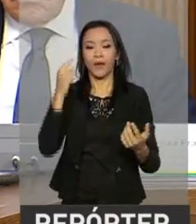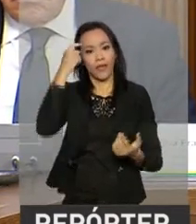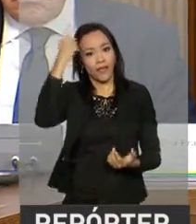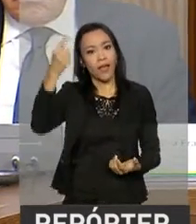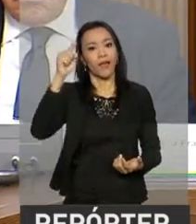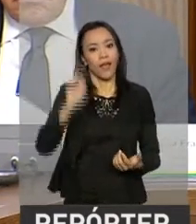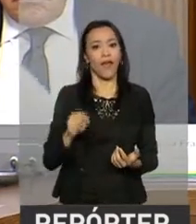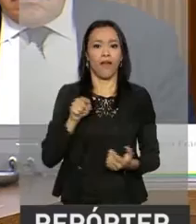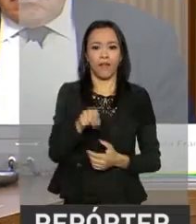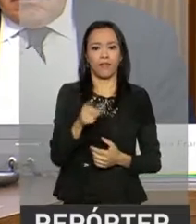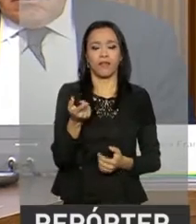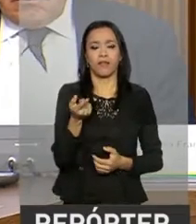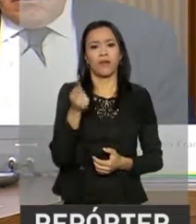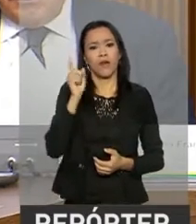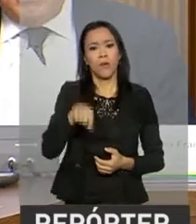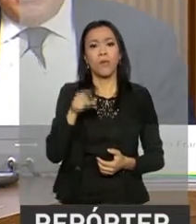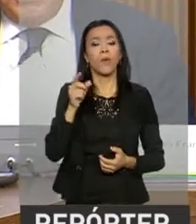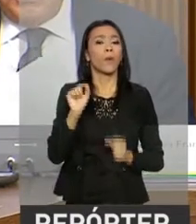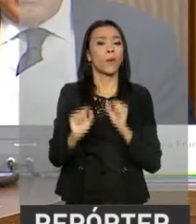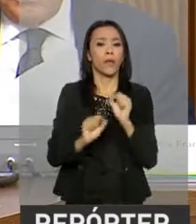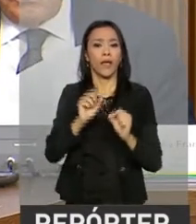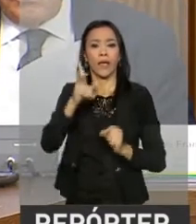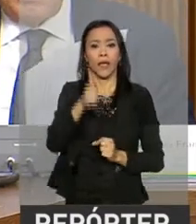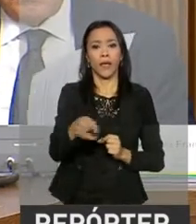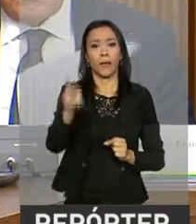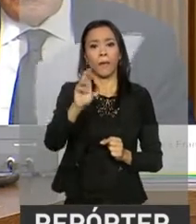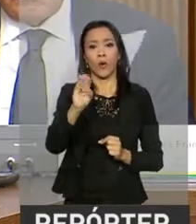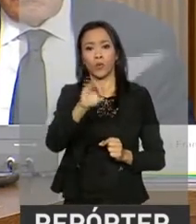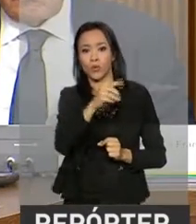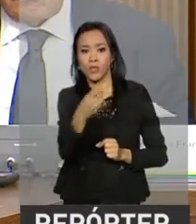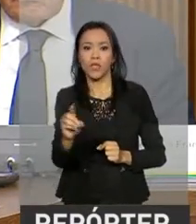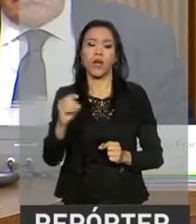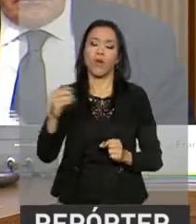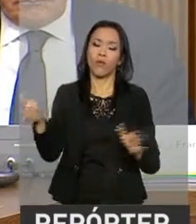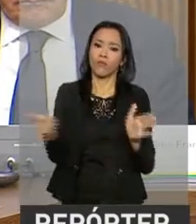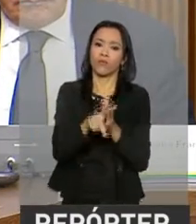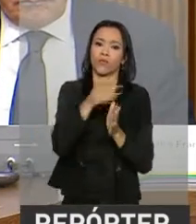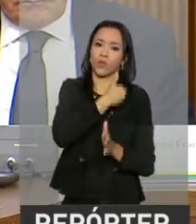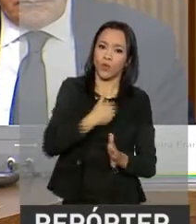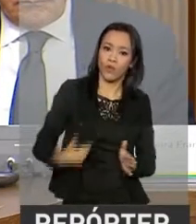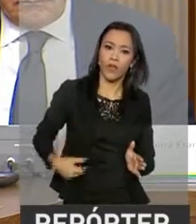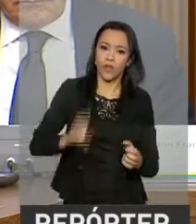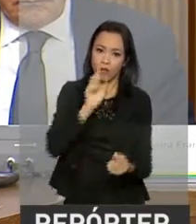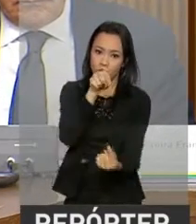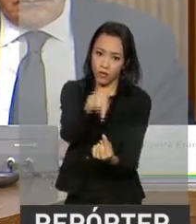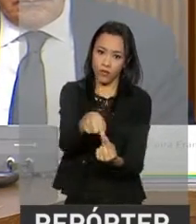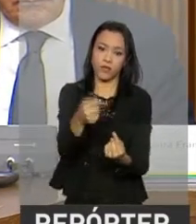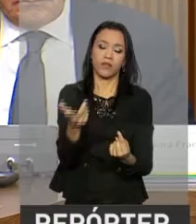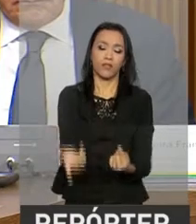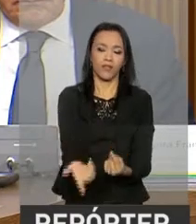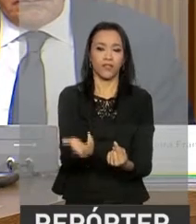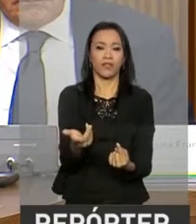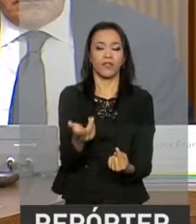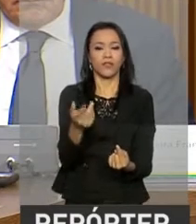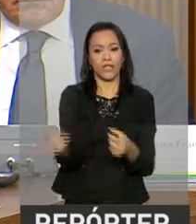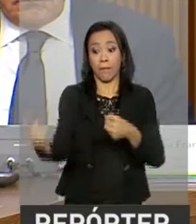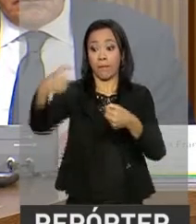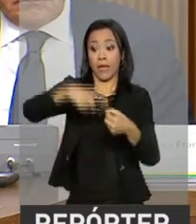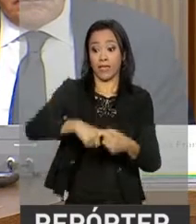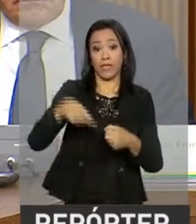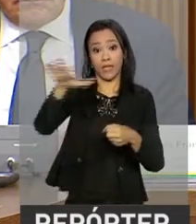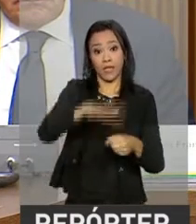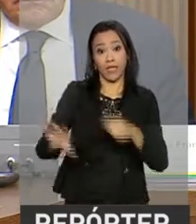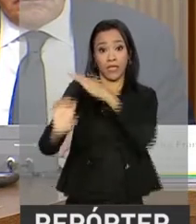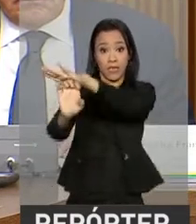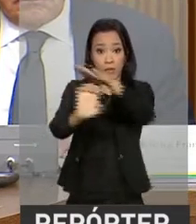básica Exatamente Essa será uma produção é pública com vistas a um incentivo nessa parceria